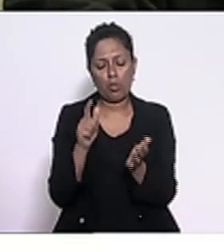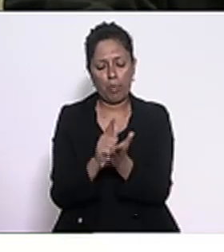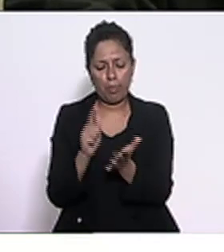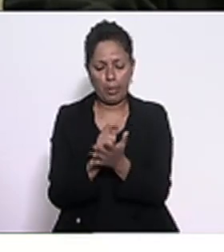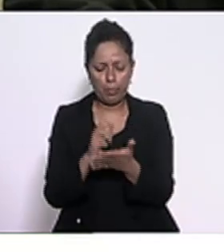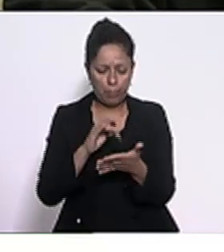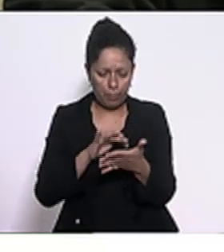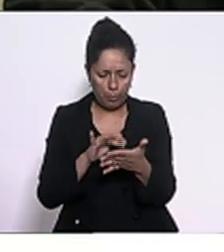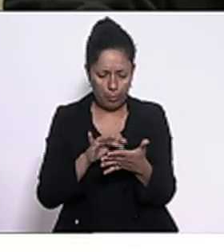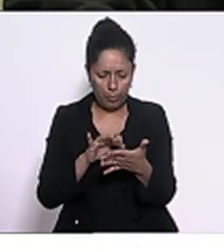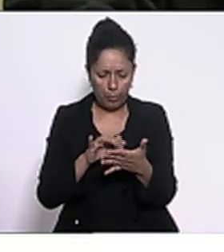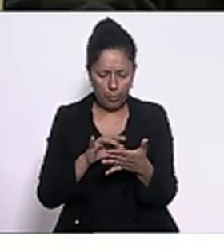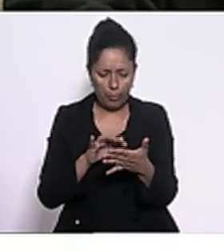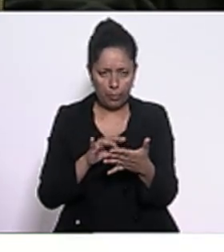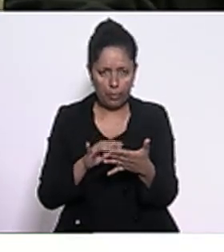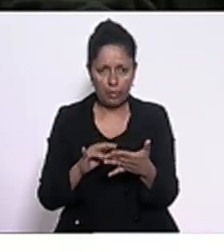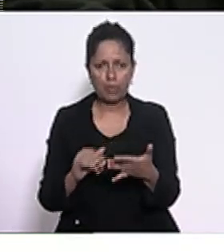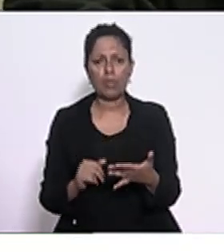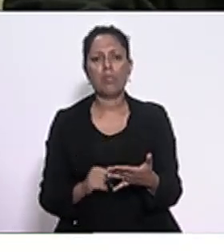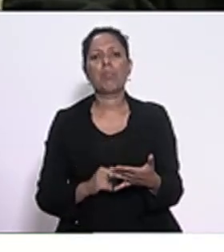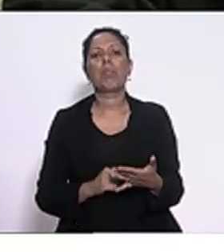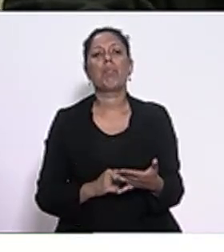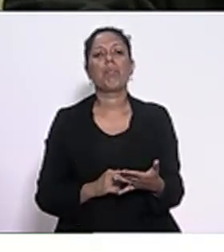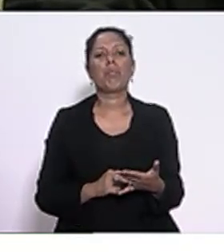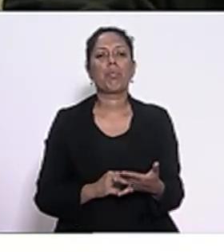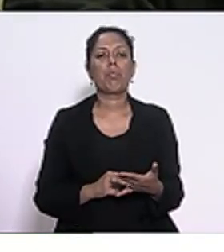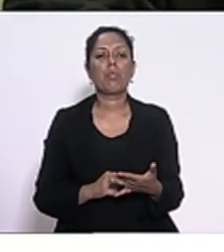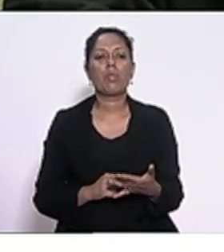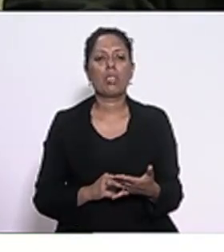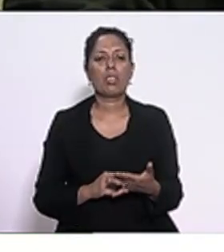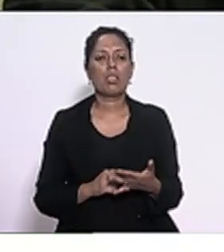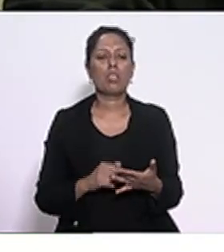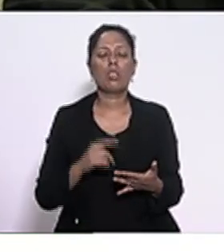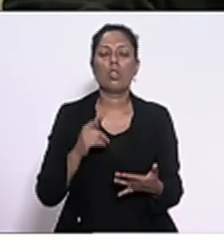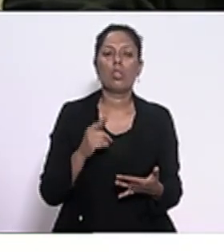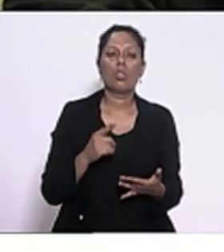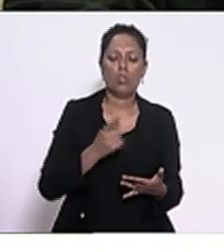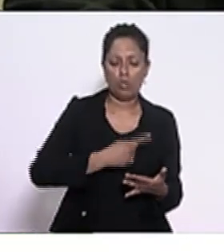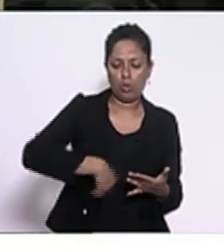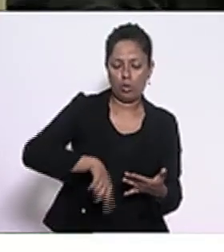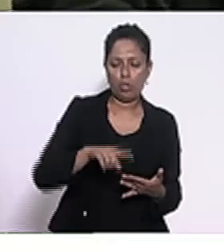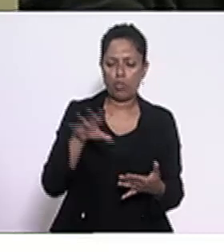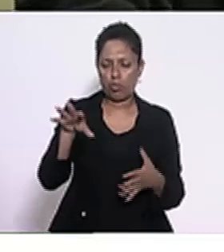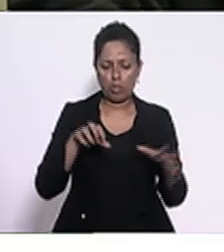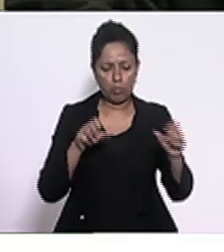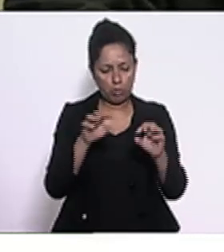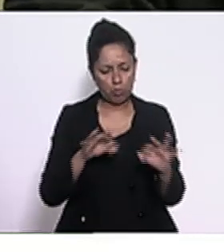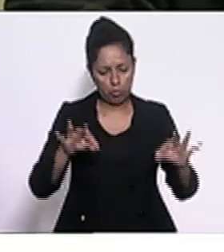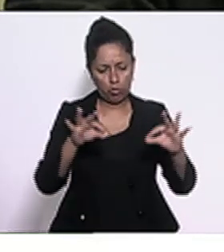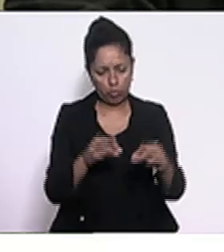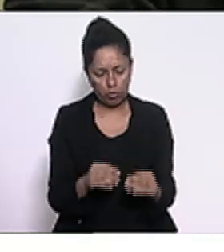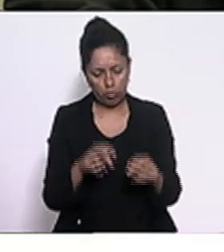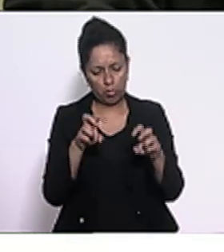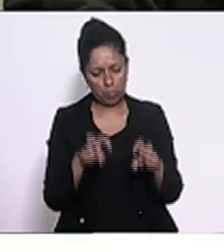que o Proderj já não tinha mais digitação, não era para ter mesmo, era um serviço que não era